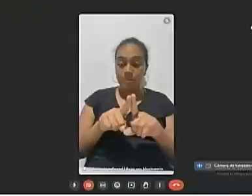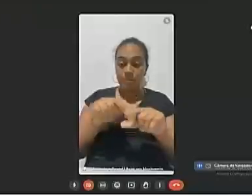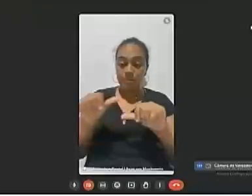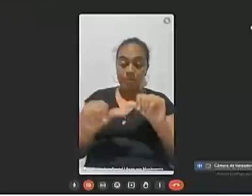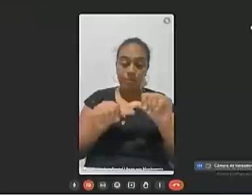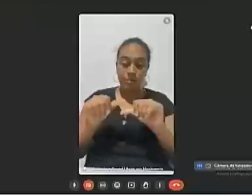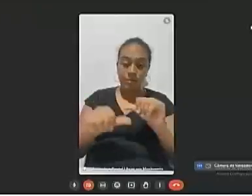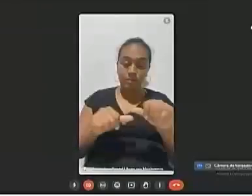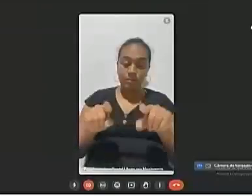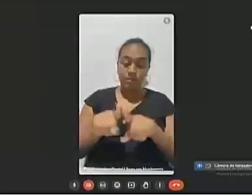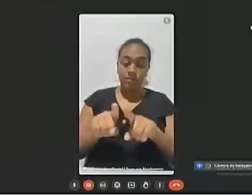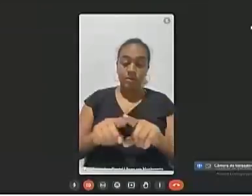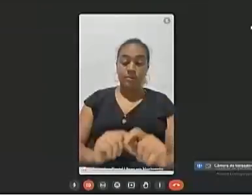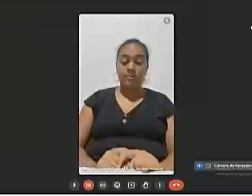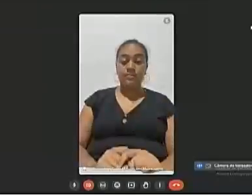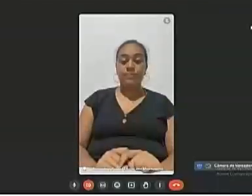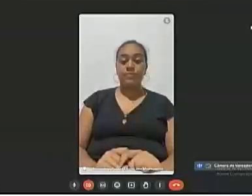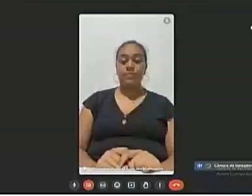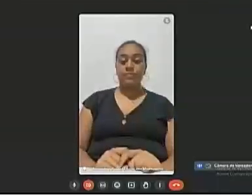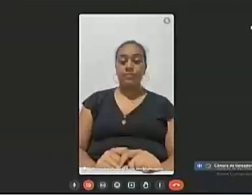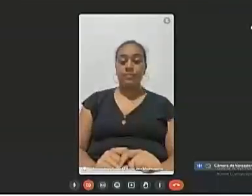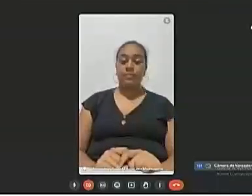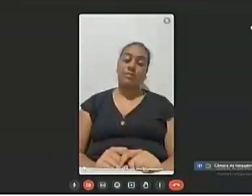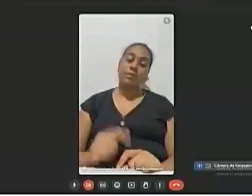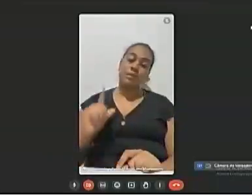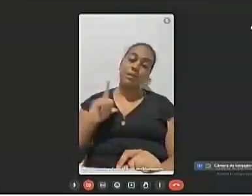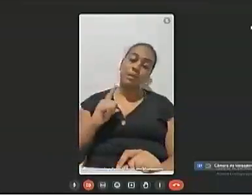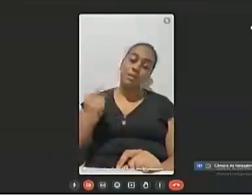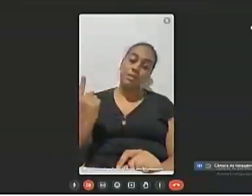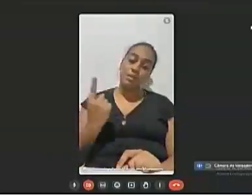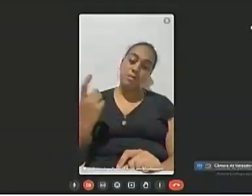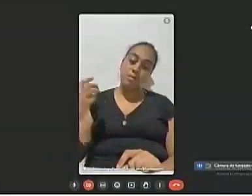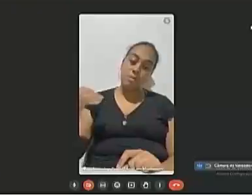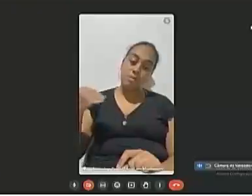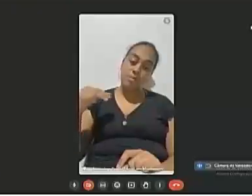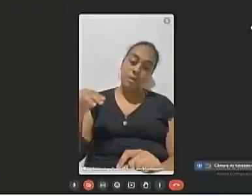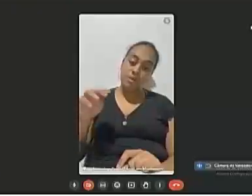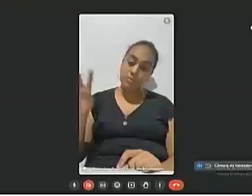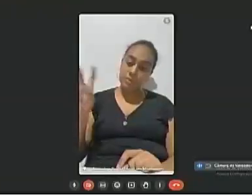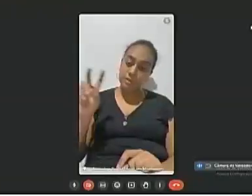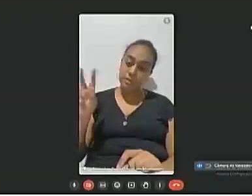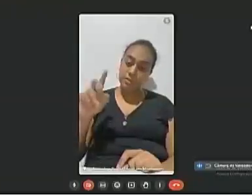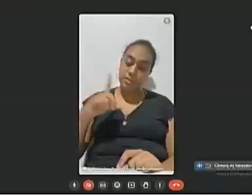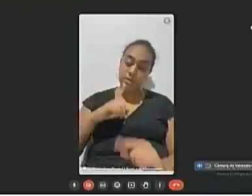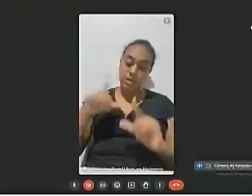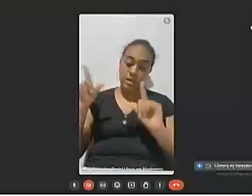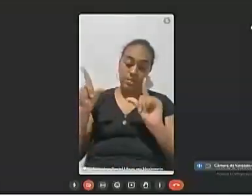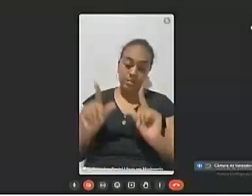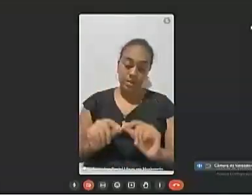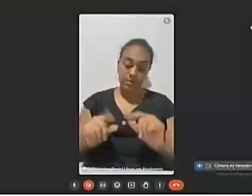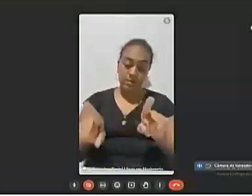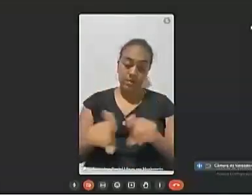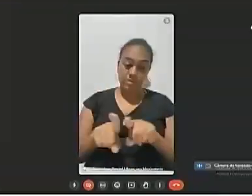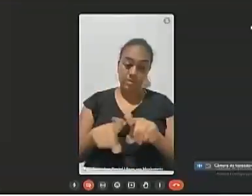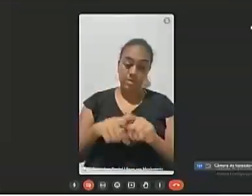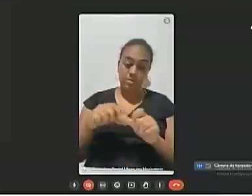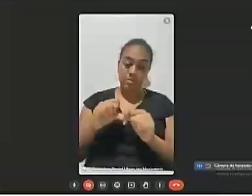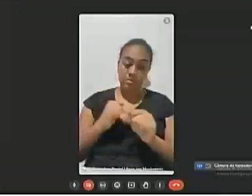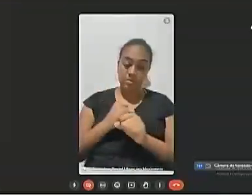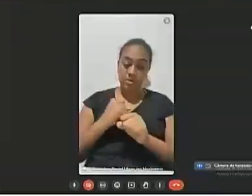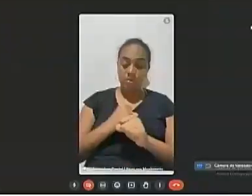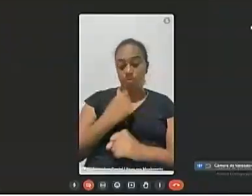abaixar 3 metros. Nós teríamos 1,5 m de cheia de 83 a menos. E cheia de